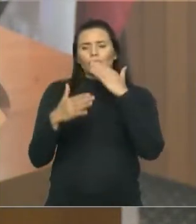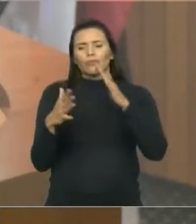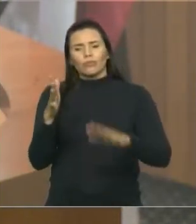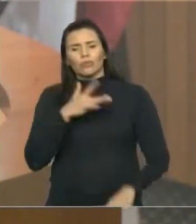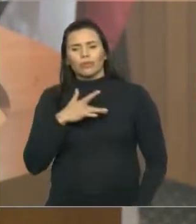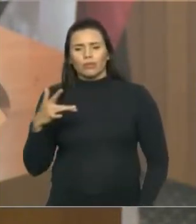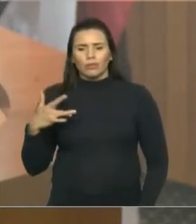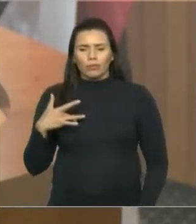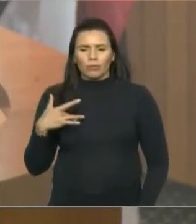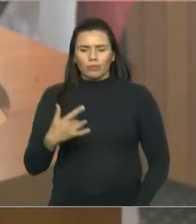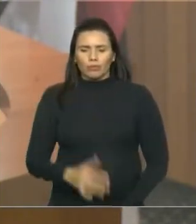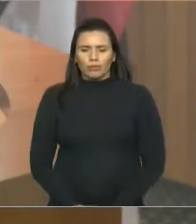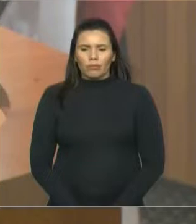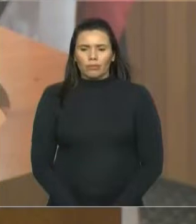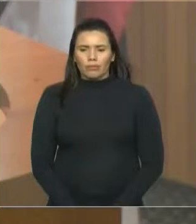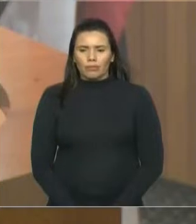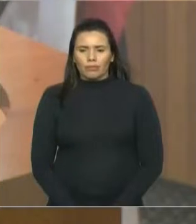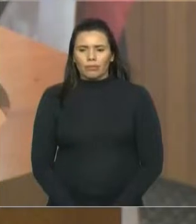Aí.